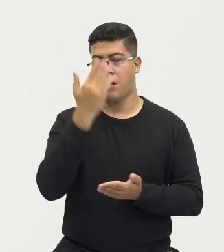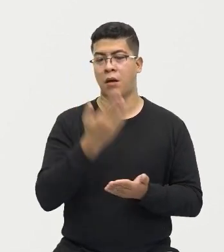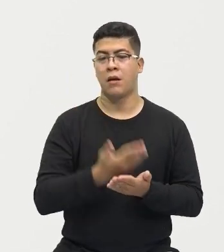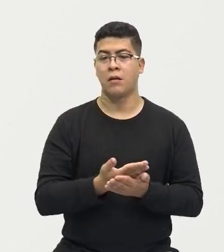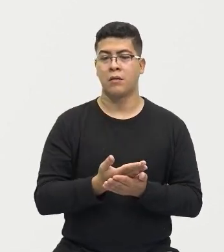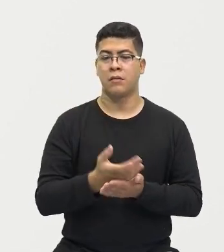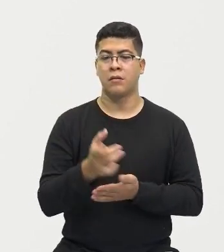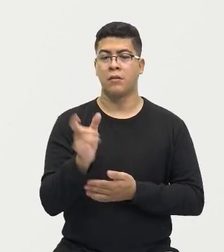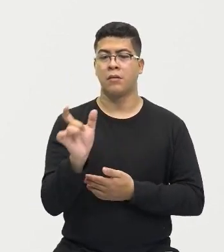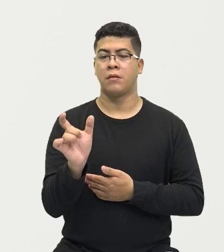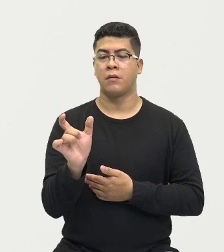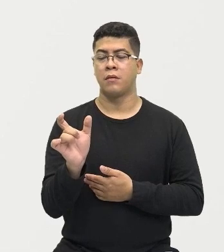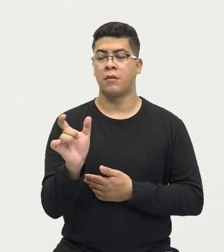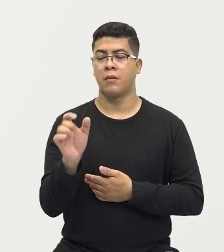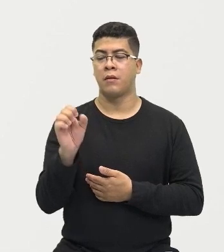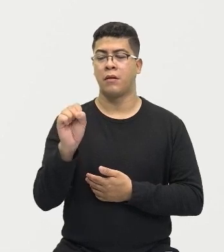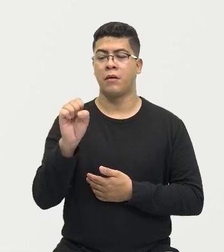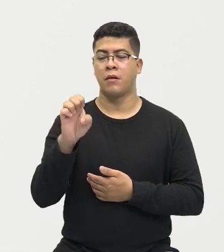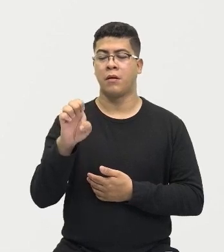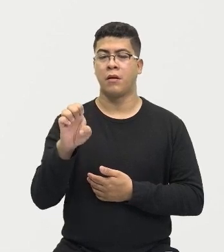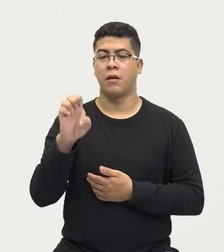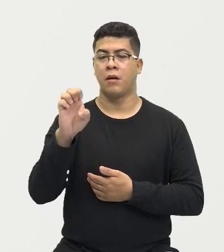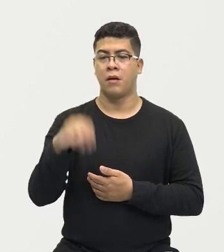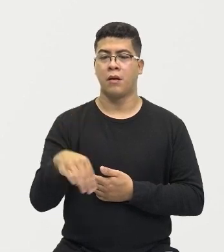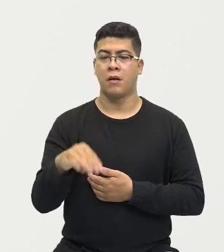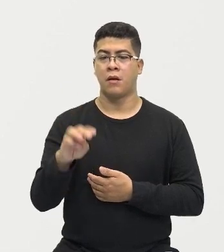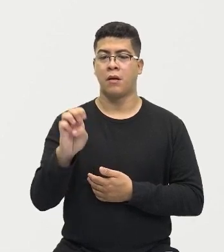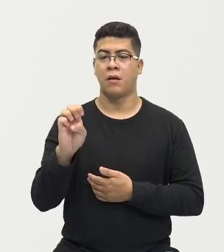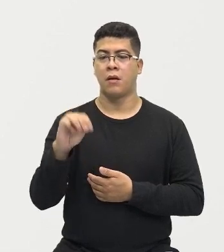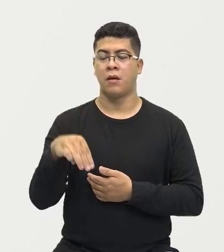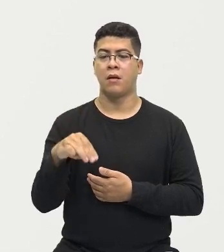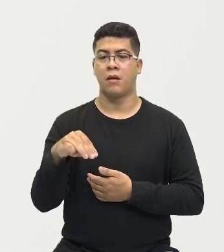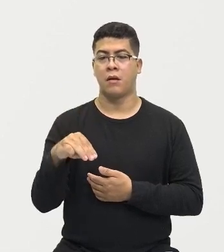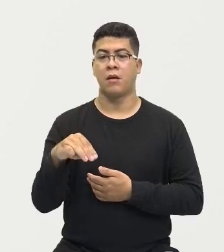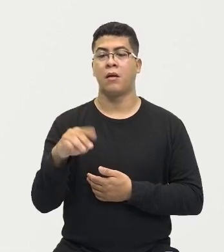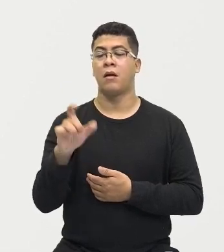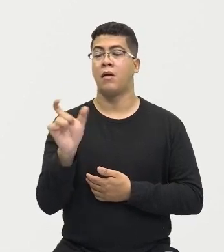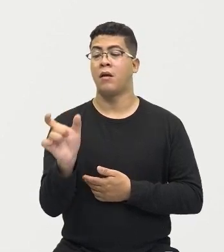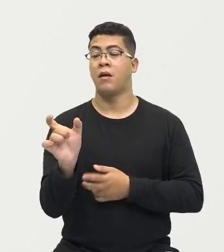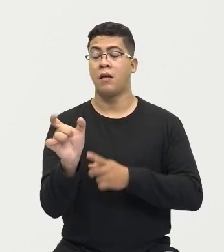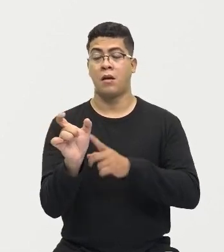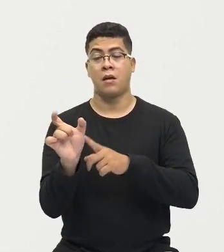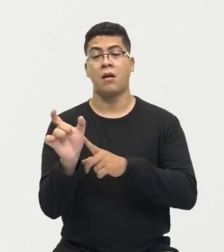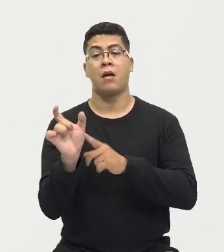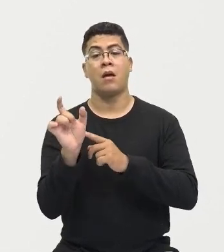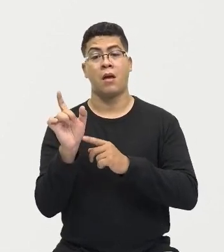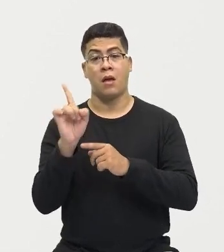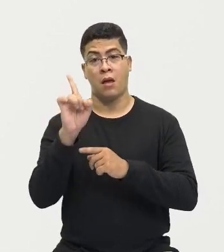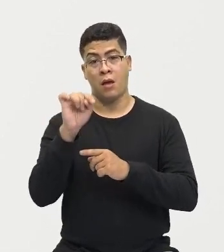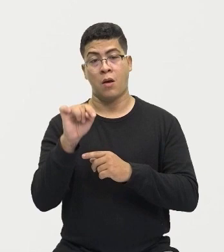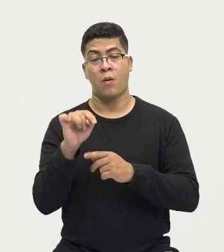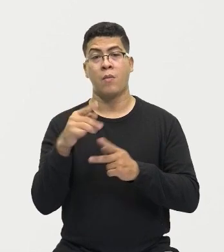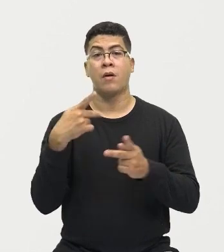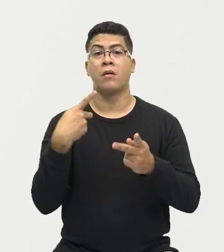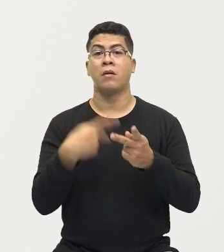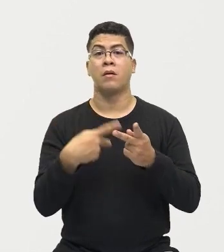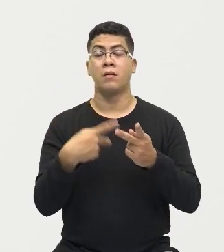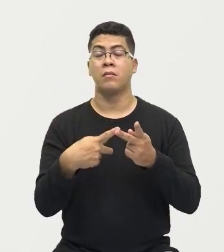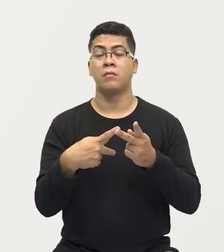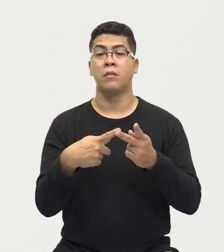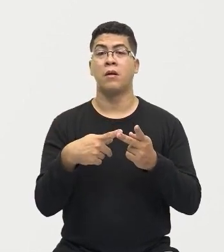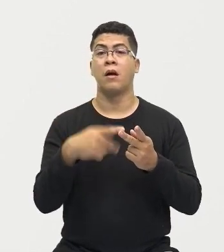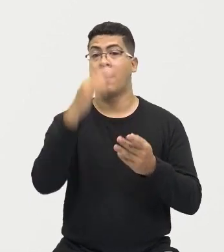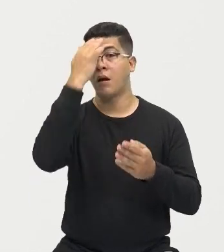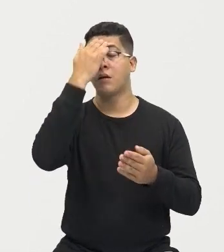em aqui é uma preposição. Eu creio em Deus. Eu creio